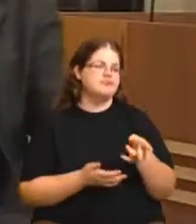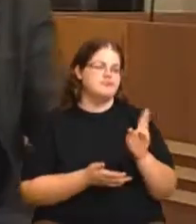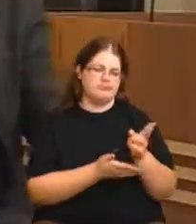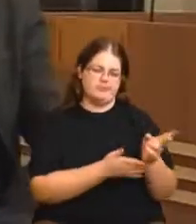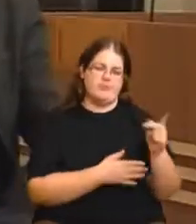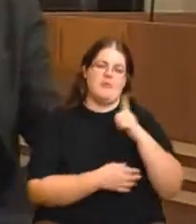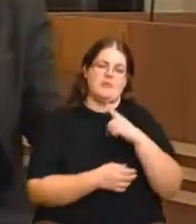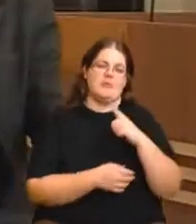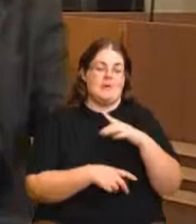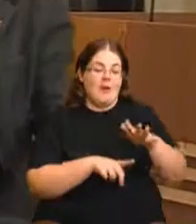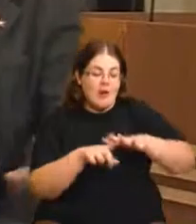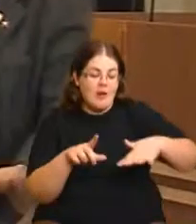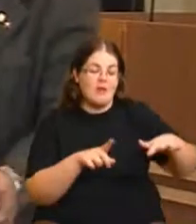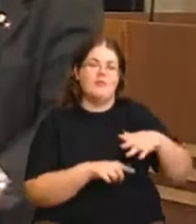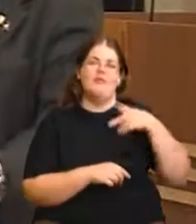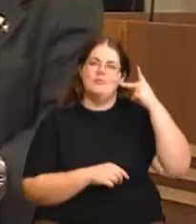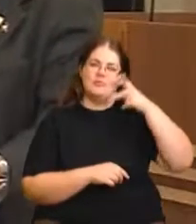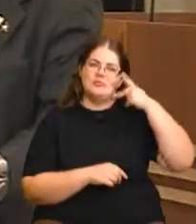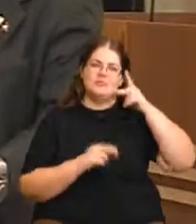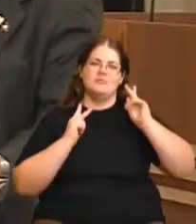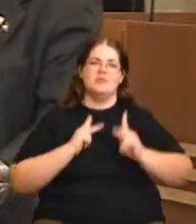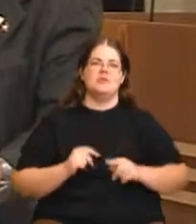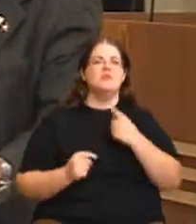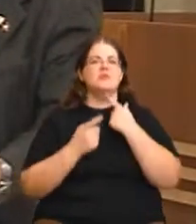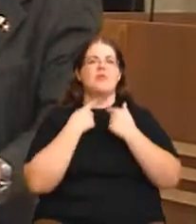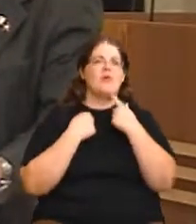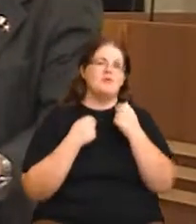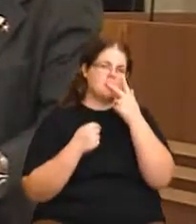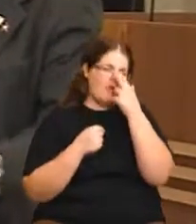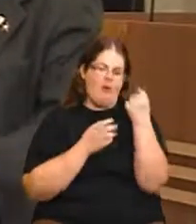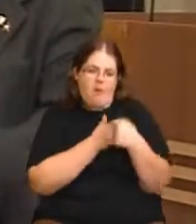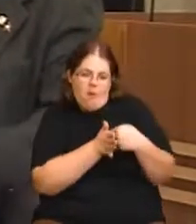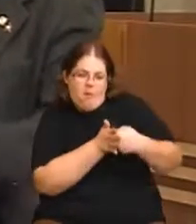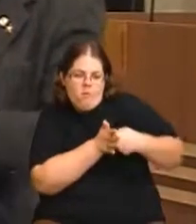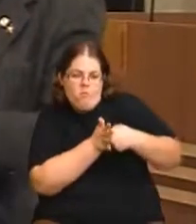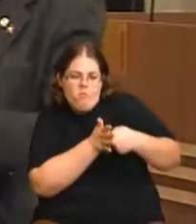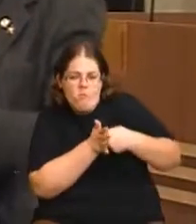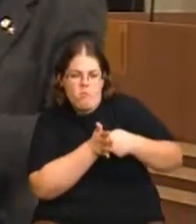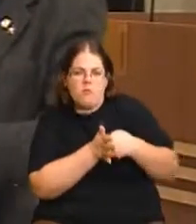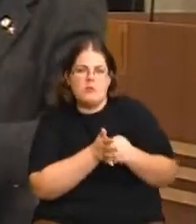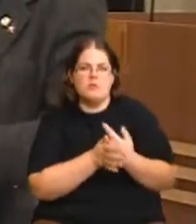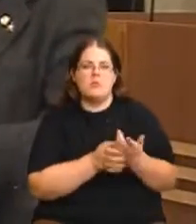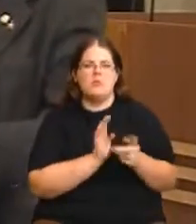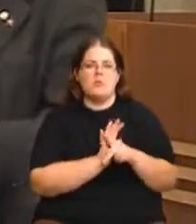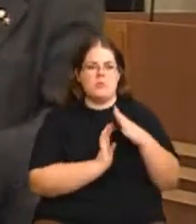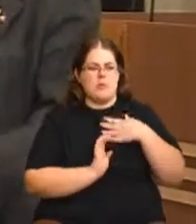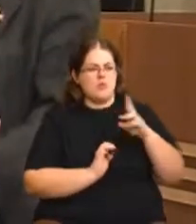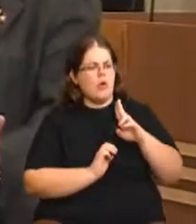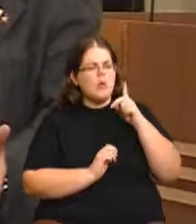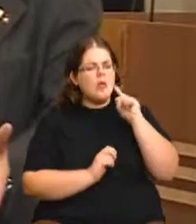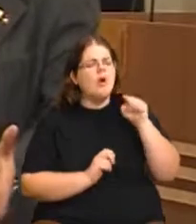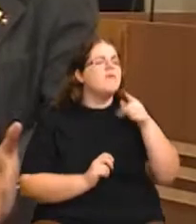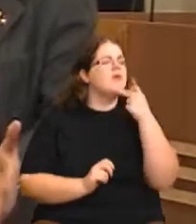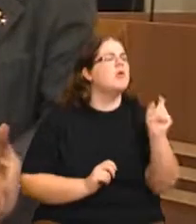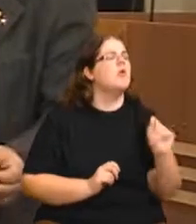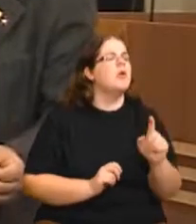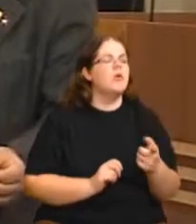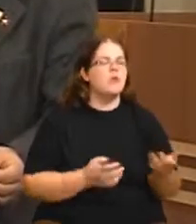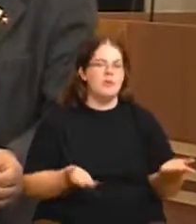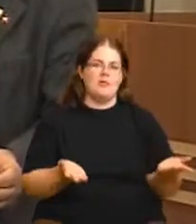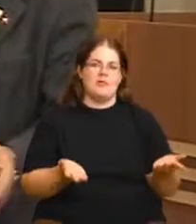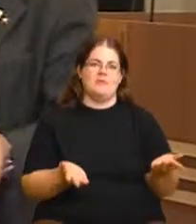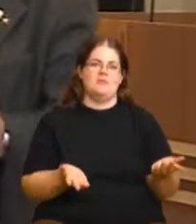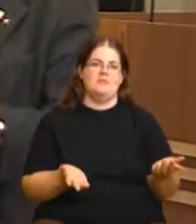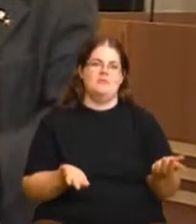tem, né? Sempre tem, ainda mais na política. Ninguém gosta de ser investigado ou que tenha o seu nome envolvido em possibilidades de irregularidades.